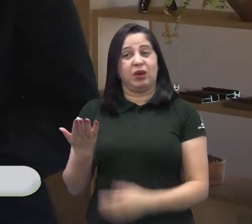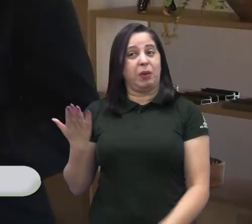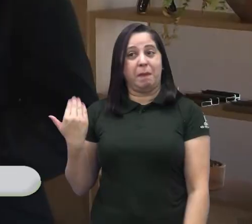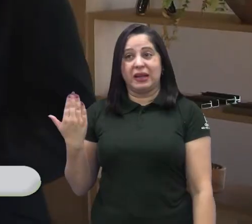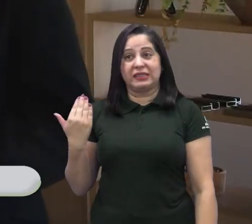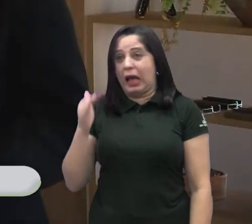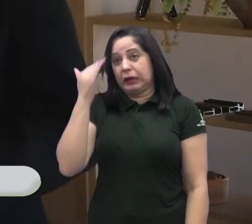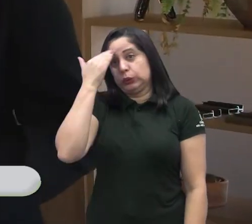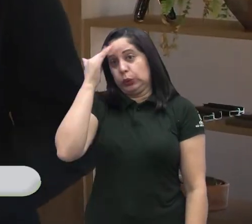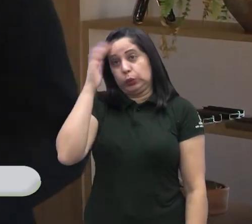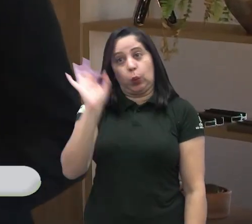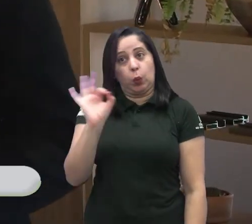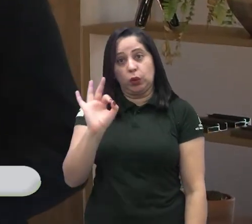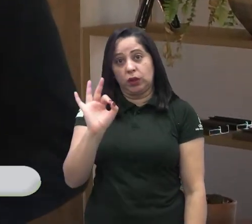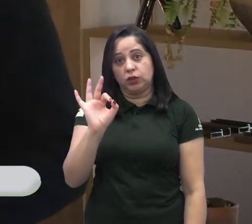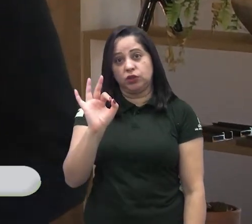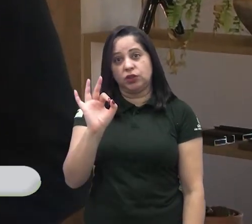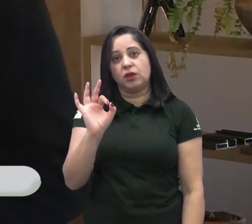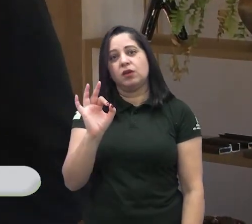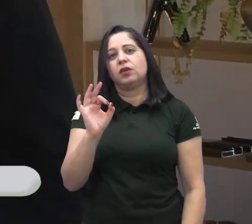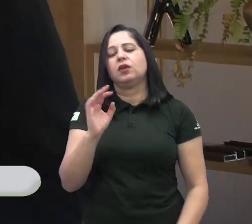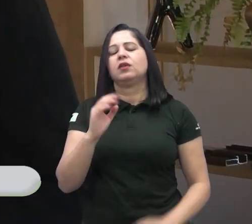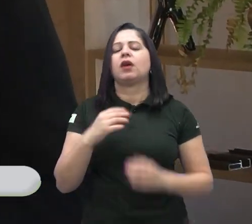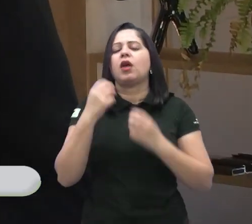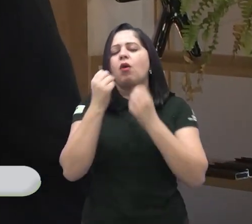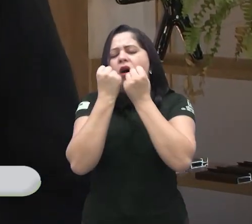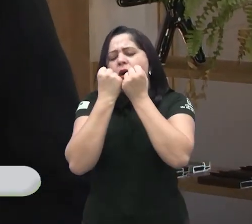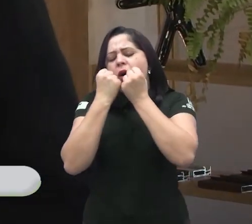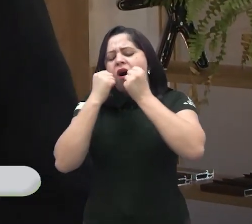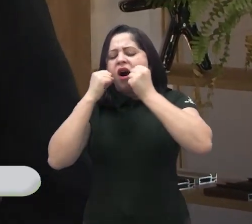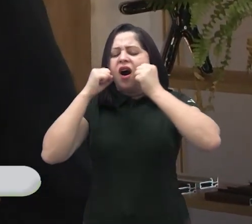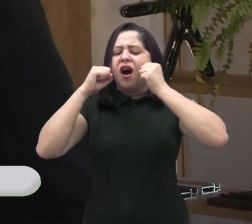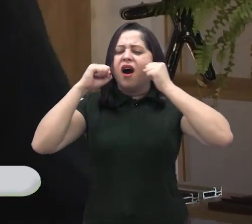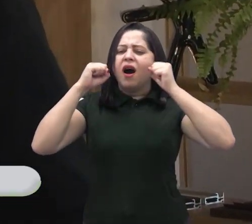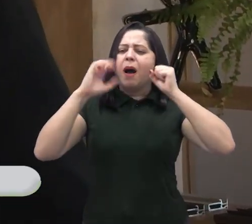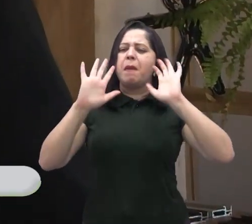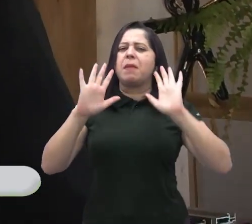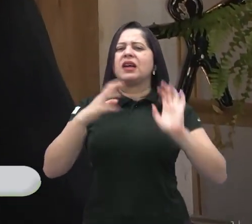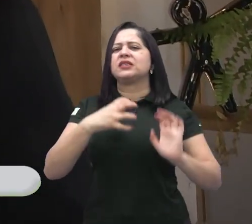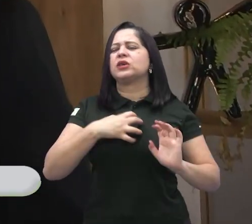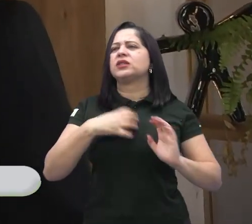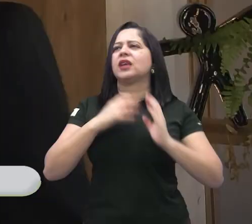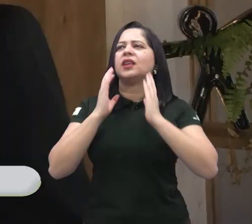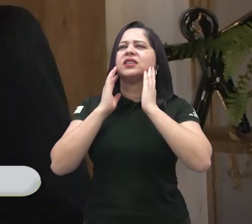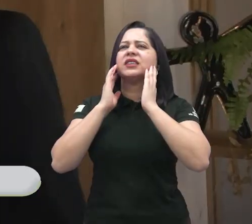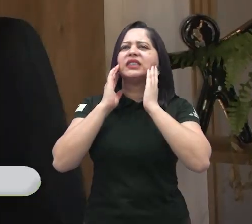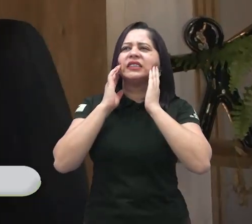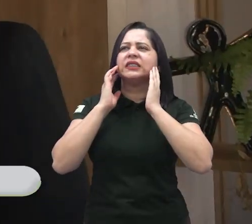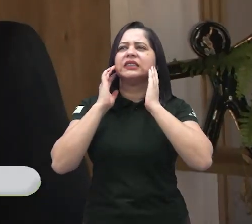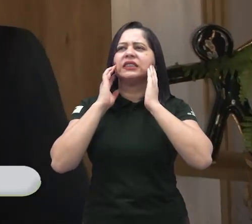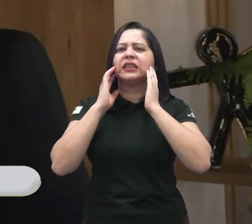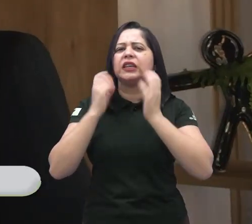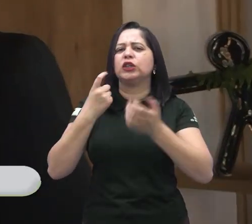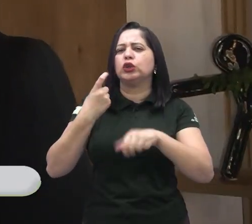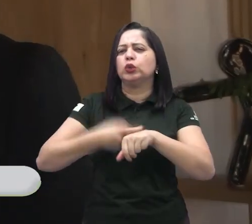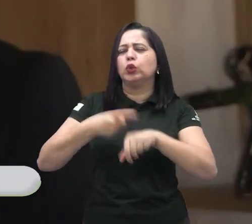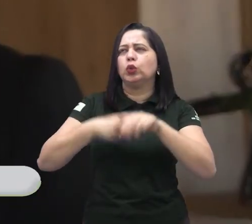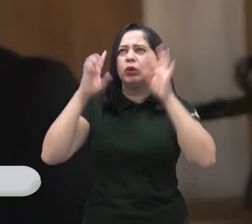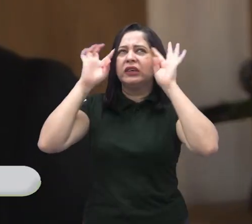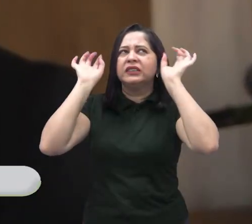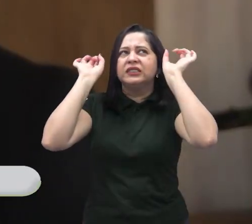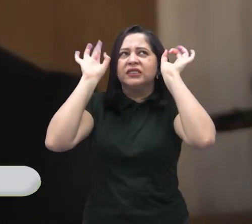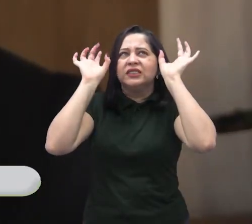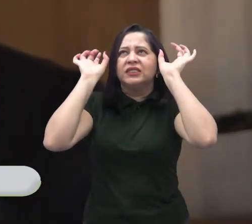No começo, eu não entendia direito o que estava acontecendo. Eu acordava com uma sensação assim, muita tensão no rosto,